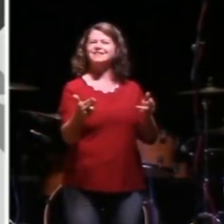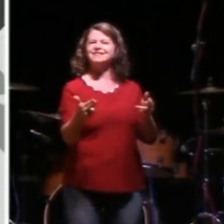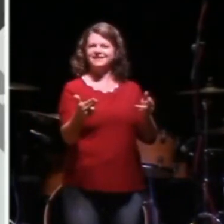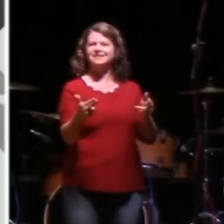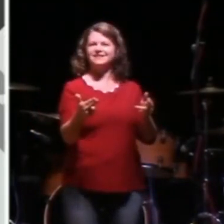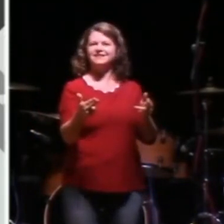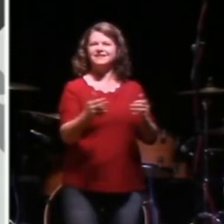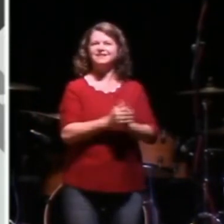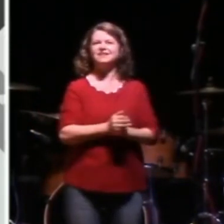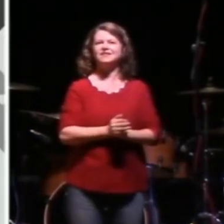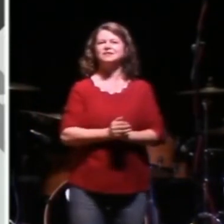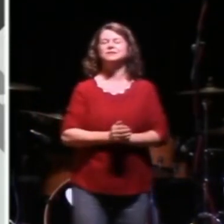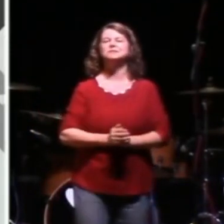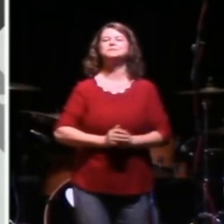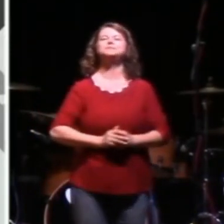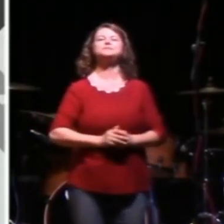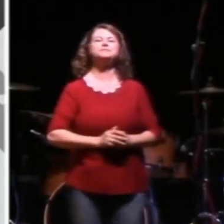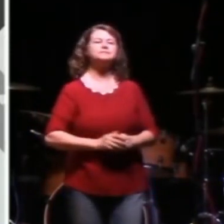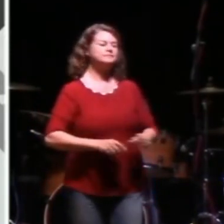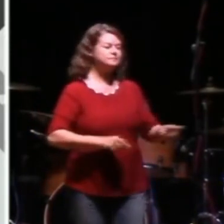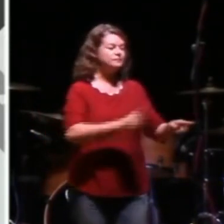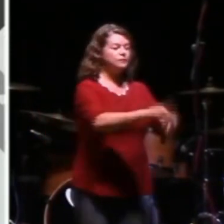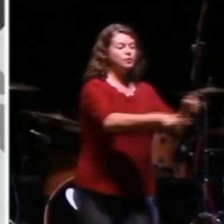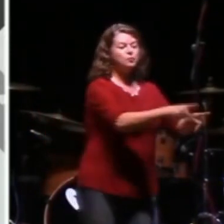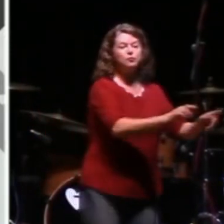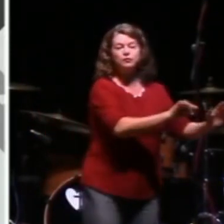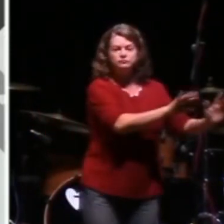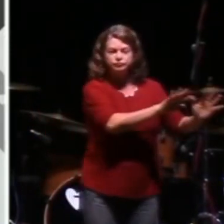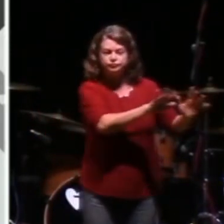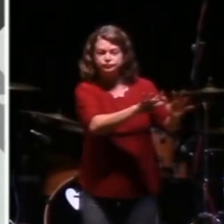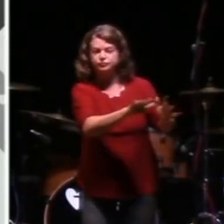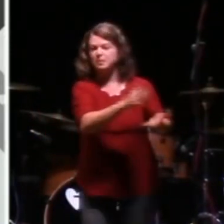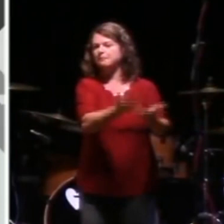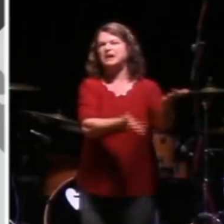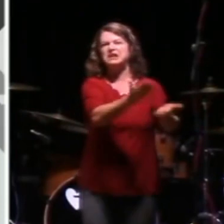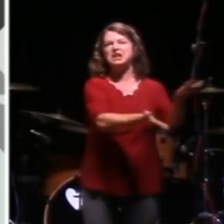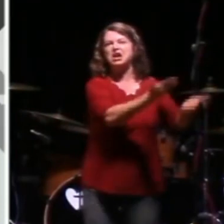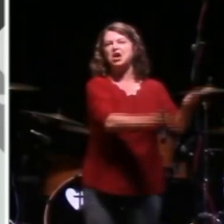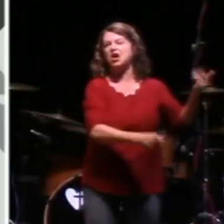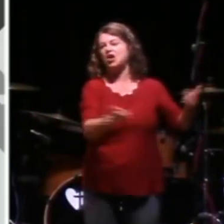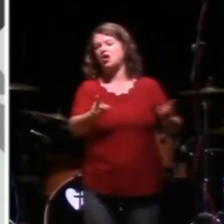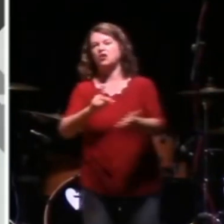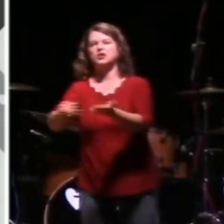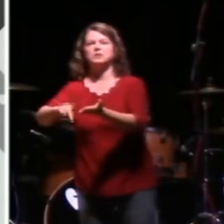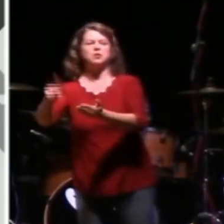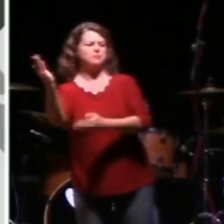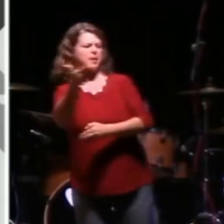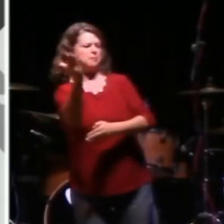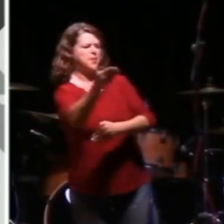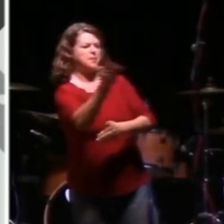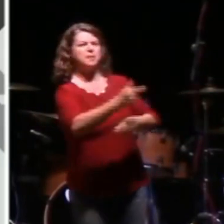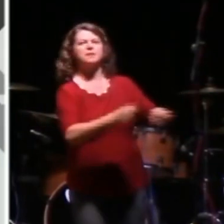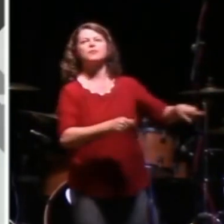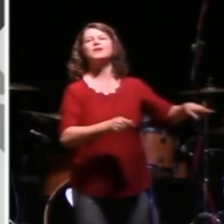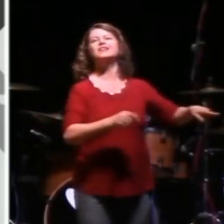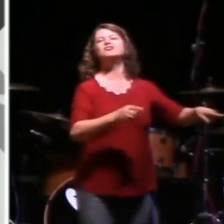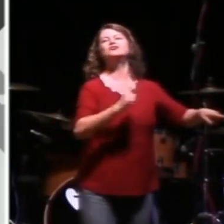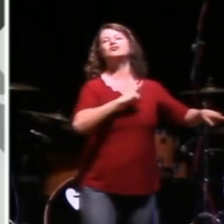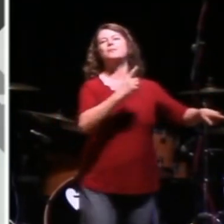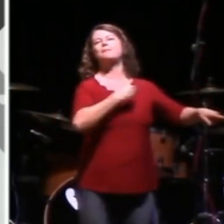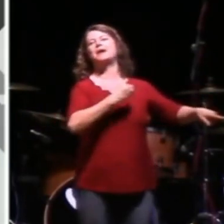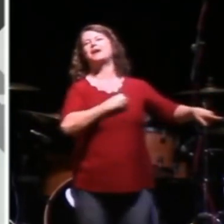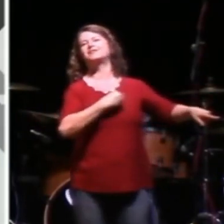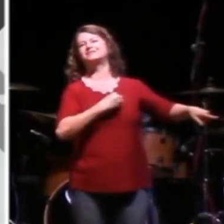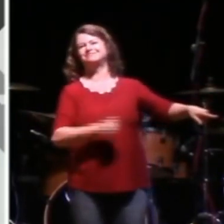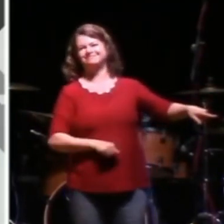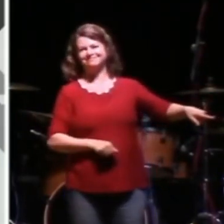inimigo por terem pecado contra ti e voltasse para ti invocar o teu nome orando e suplicando aqui nesse tempo ou um